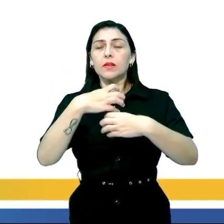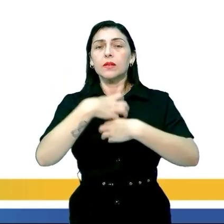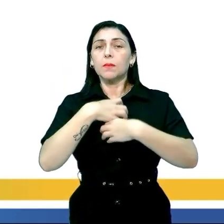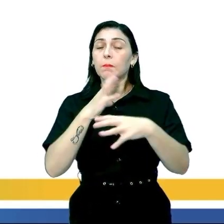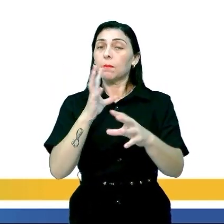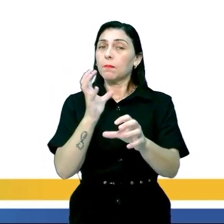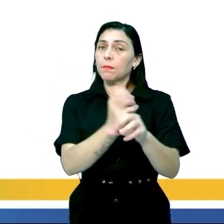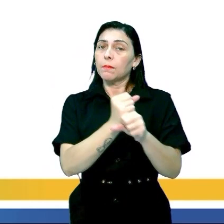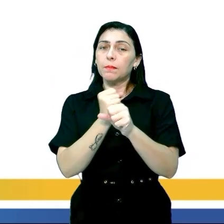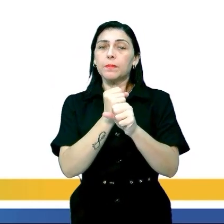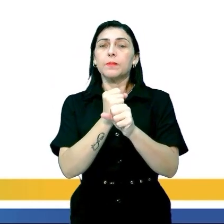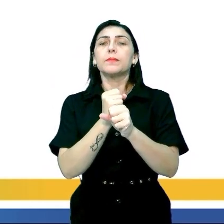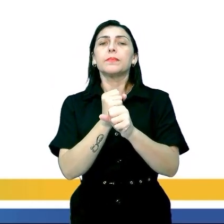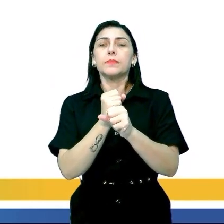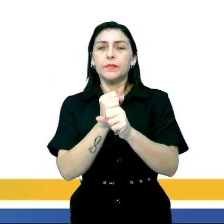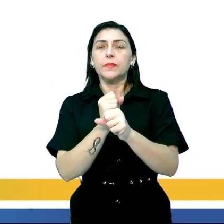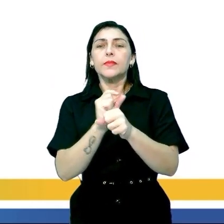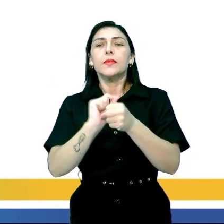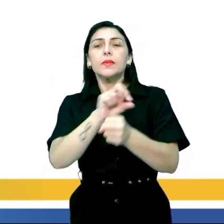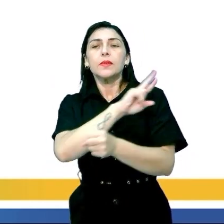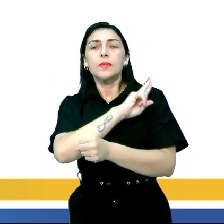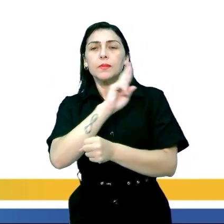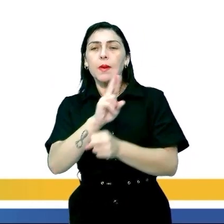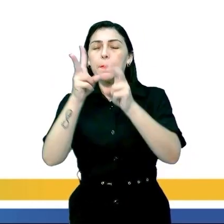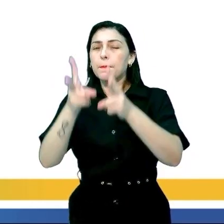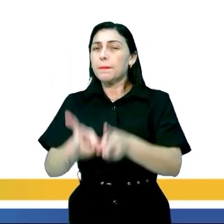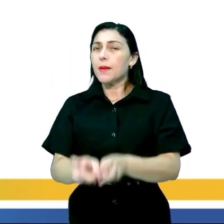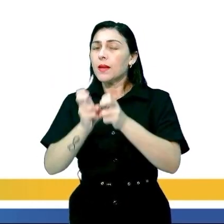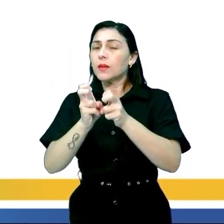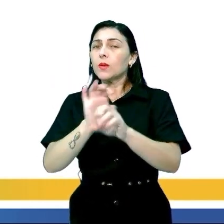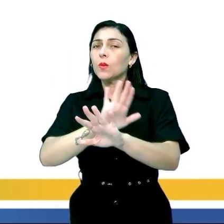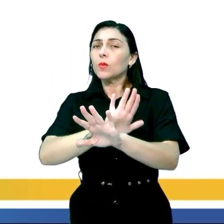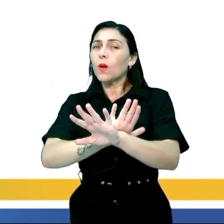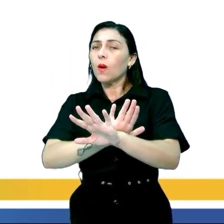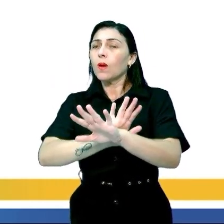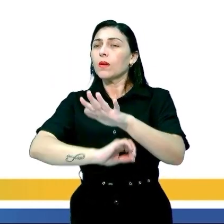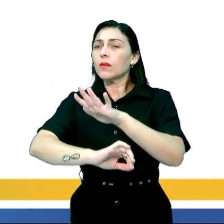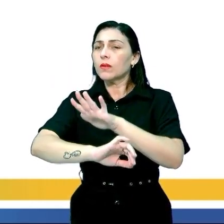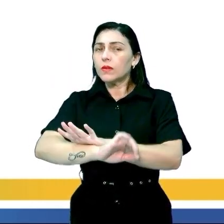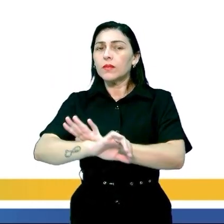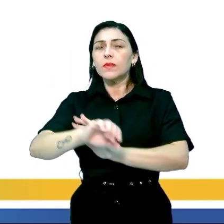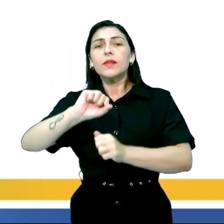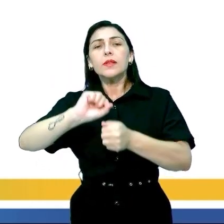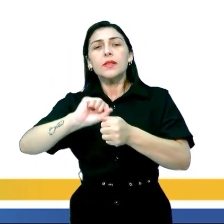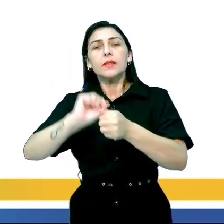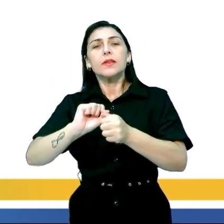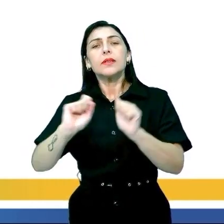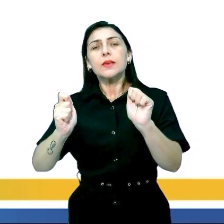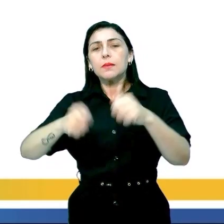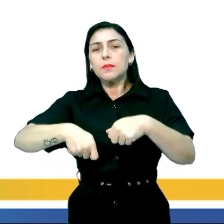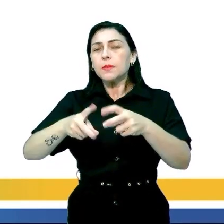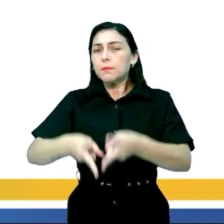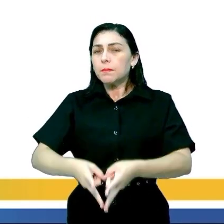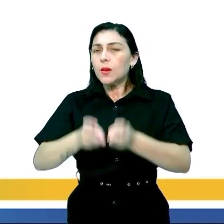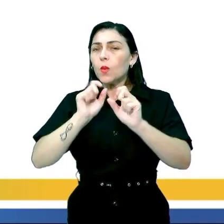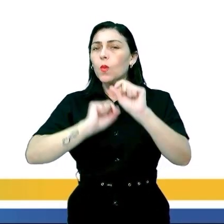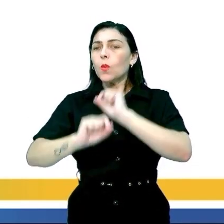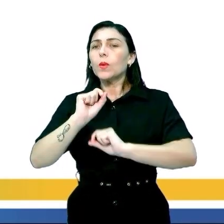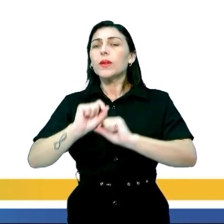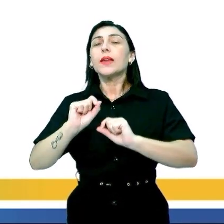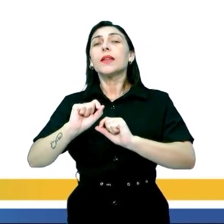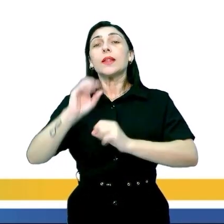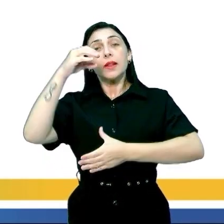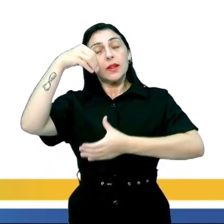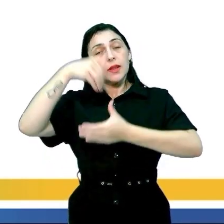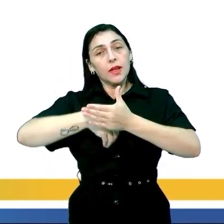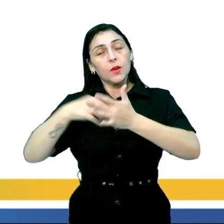sensorial somático, sendo responsável por perceber o toque, fazendo com que sejamos capazes de perceber tudo o